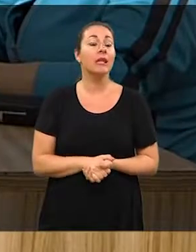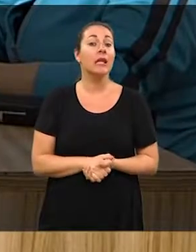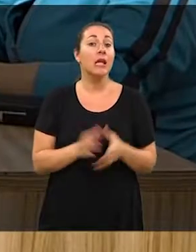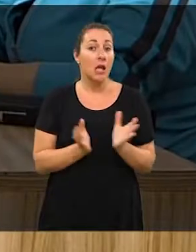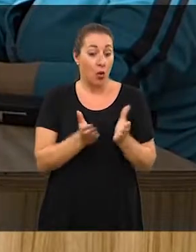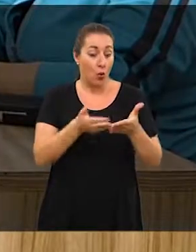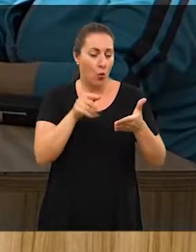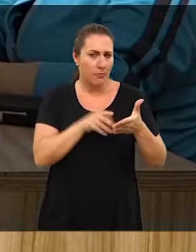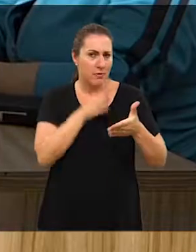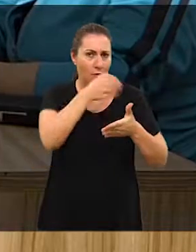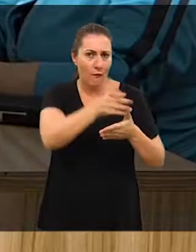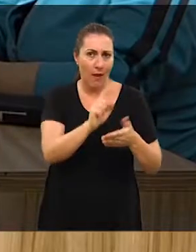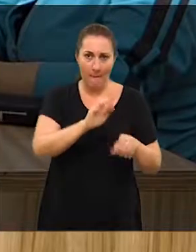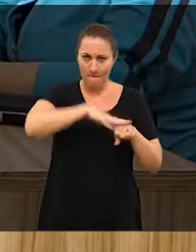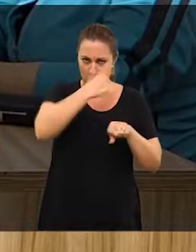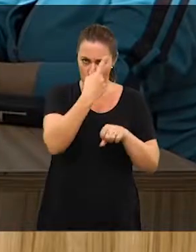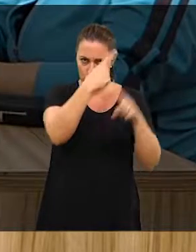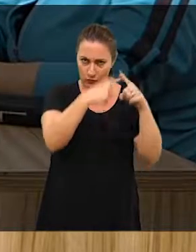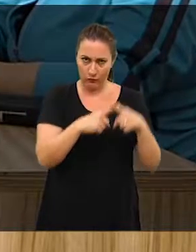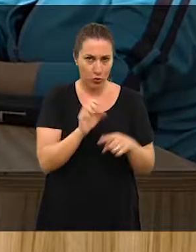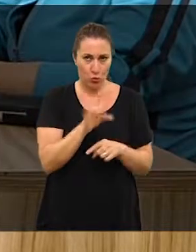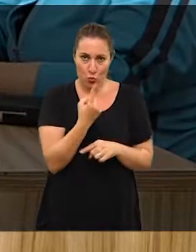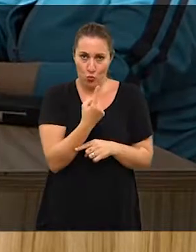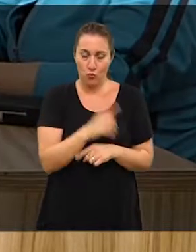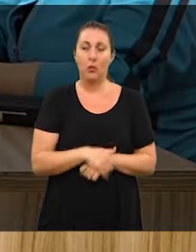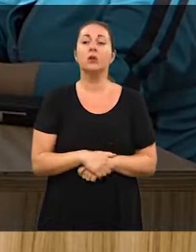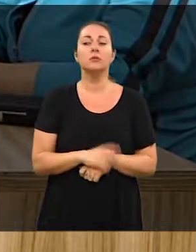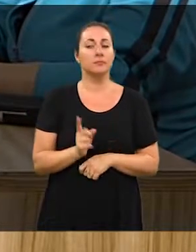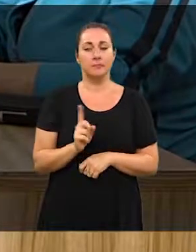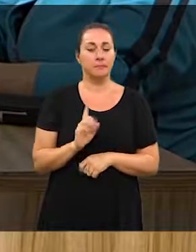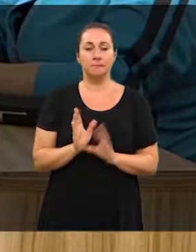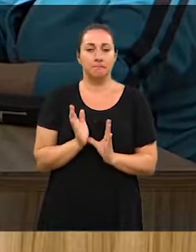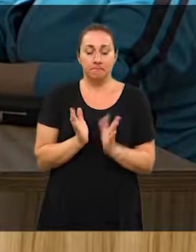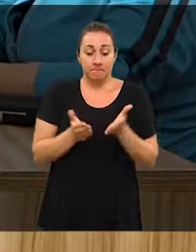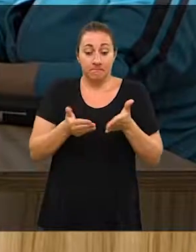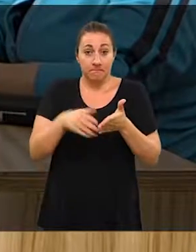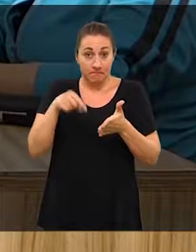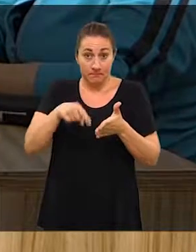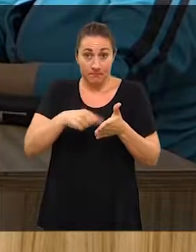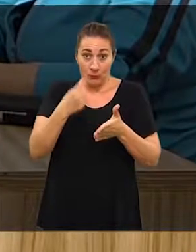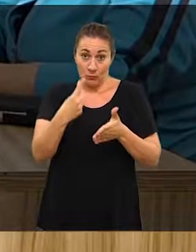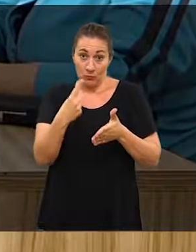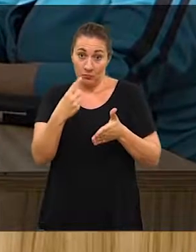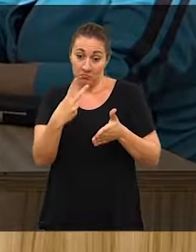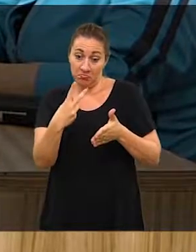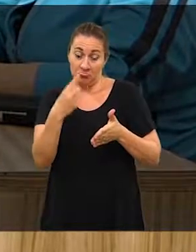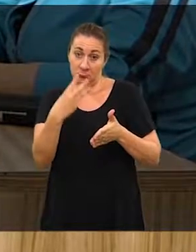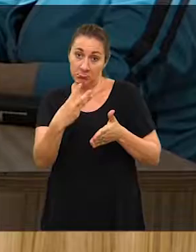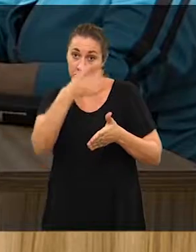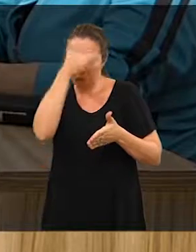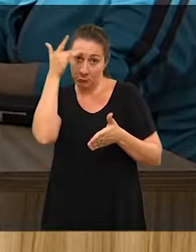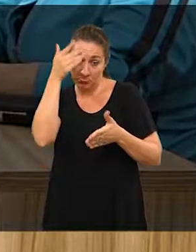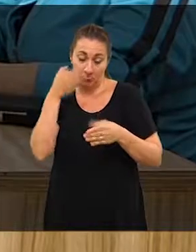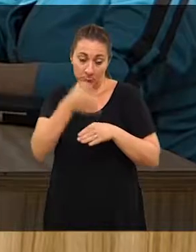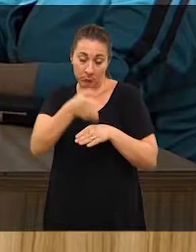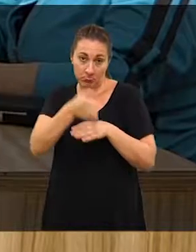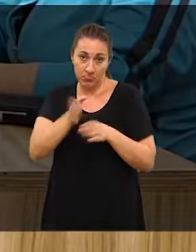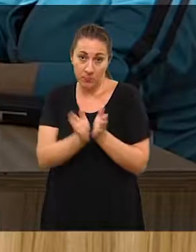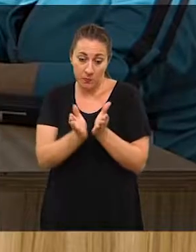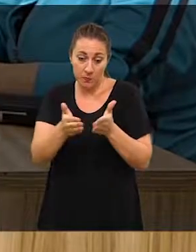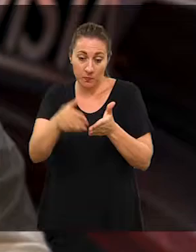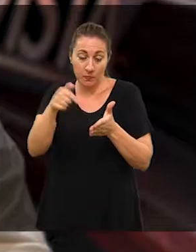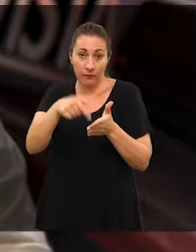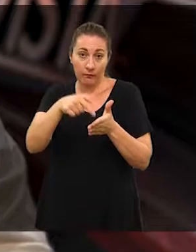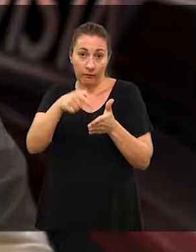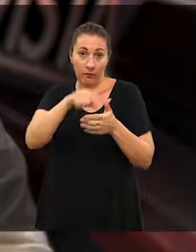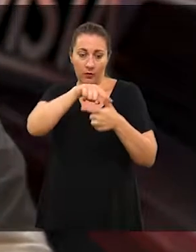os avaliadores, eles vão mais de uma vez para conferir? Não, eles vão, assim, é uma comissão então formada por duas ou três pessoas da nossa coordenadoria de